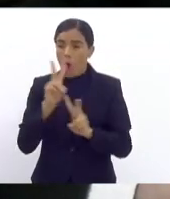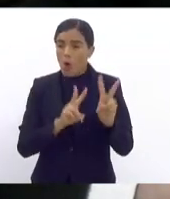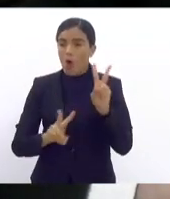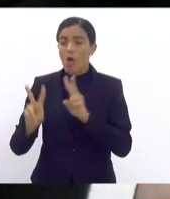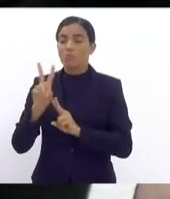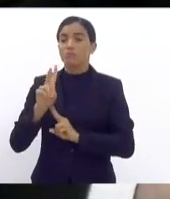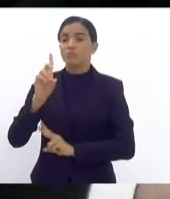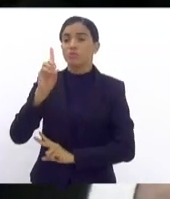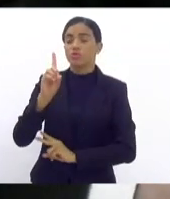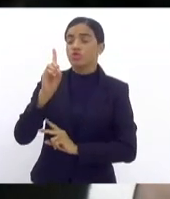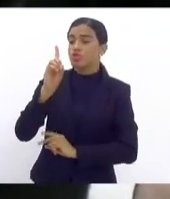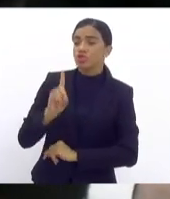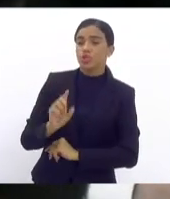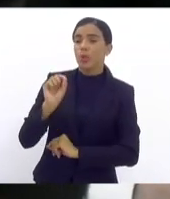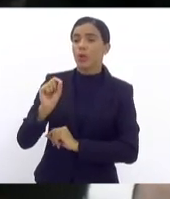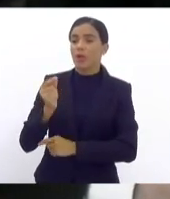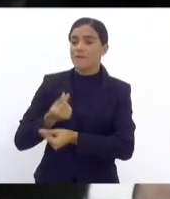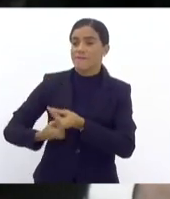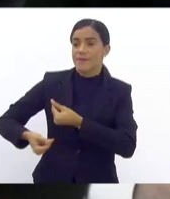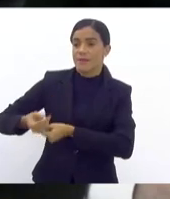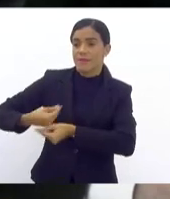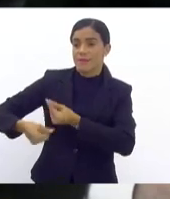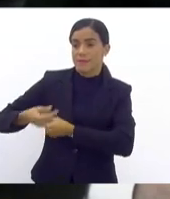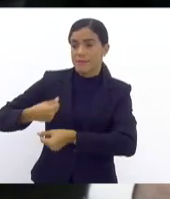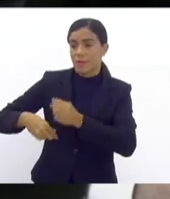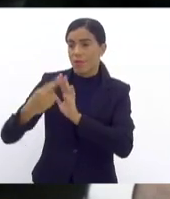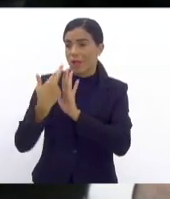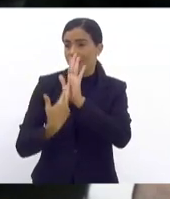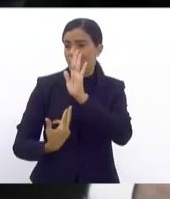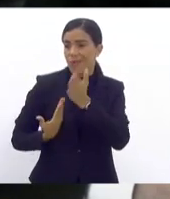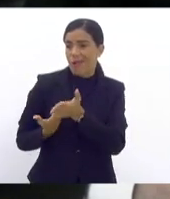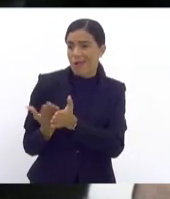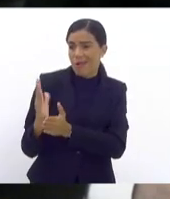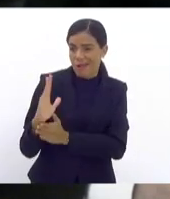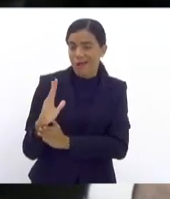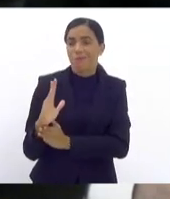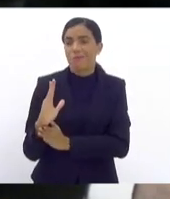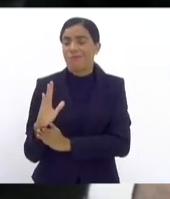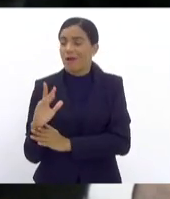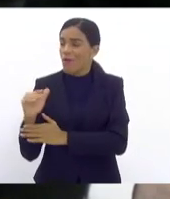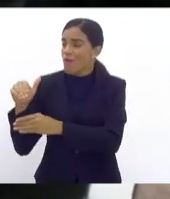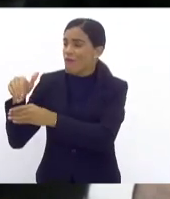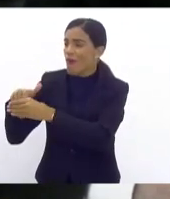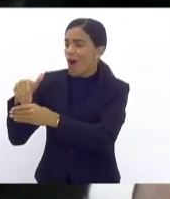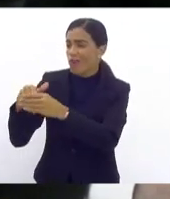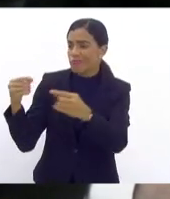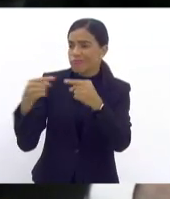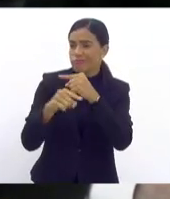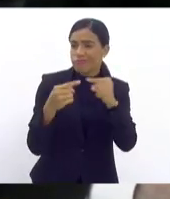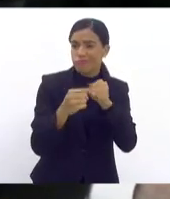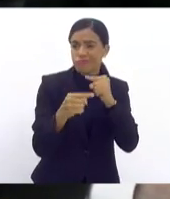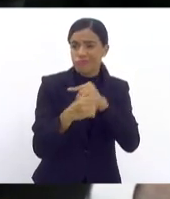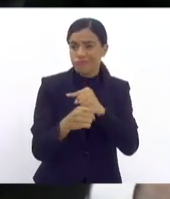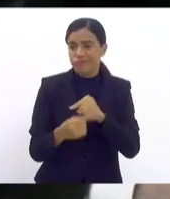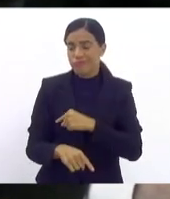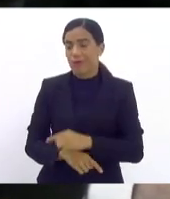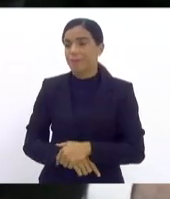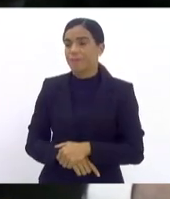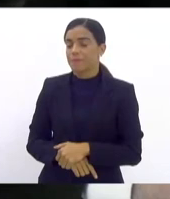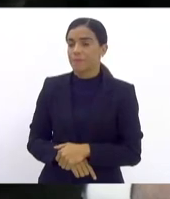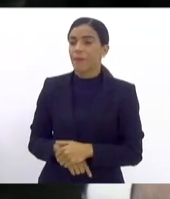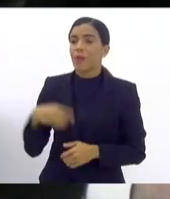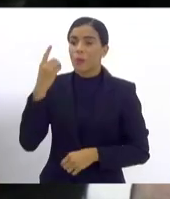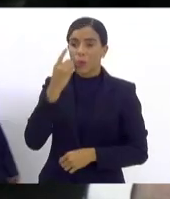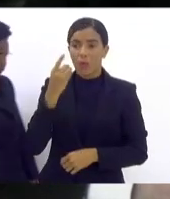direito financeiro, diferente do relatório aprovado aqui por voto divergente do deputado doutor Serginho,